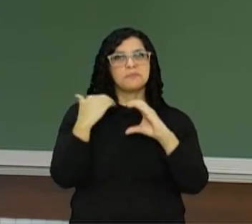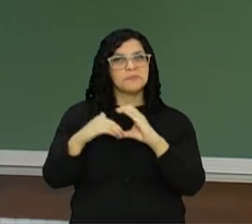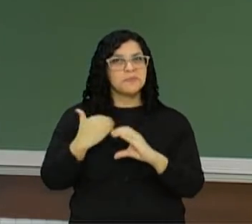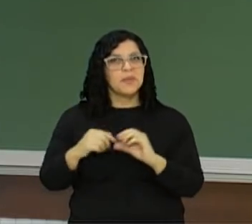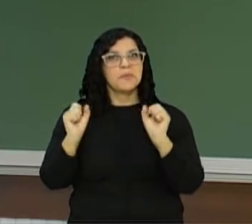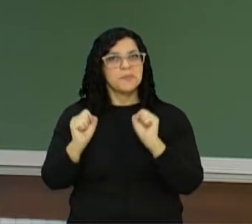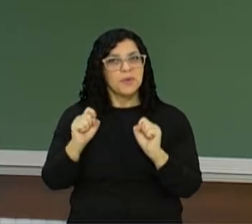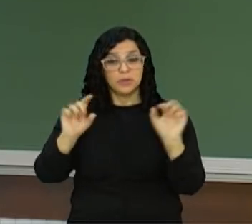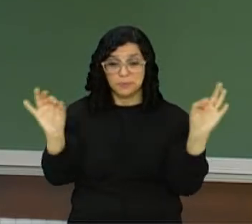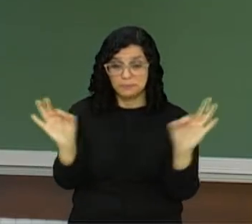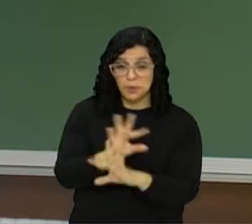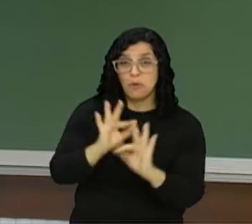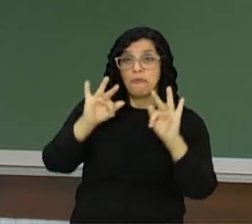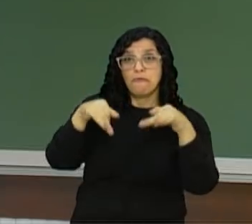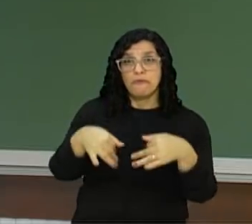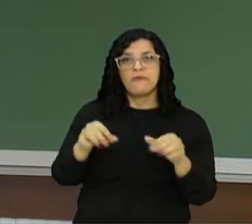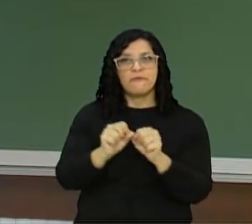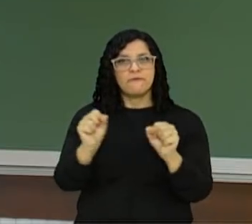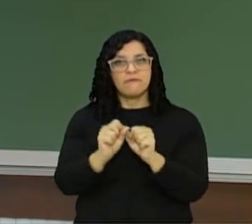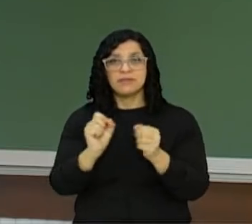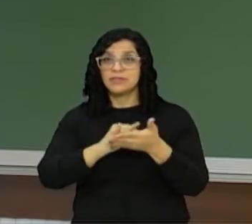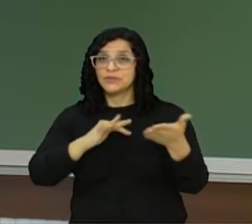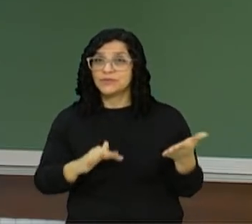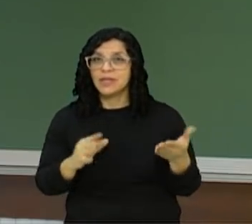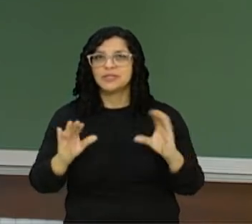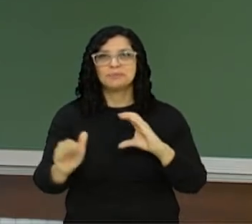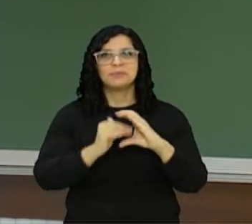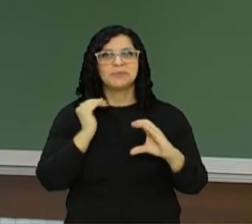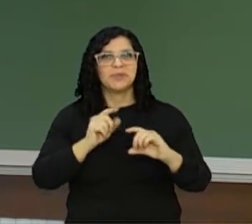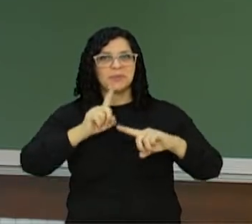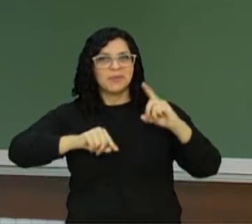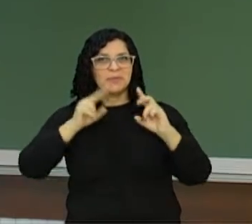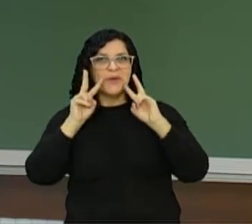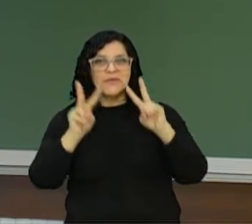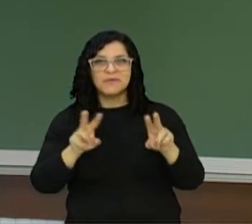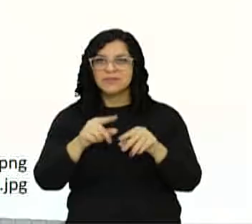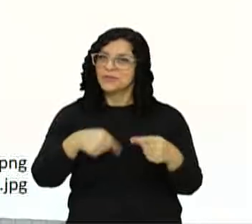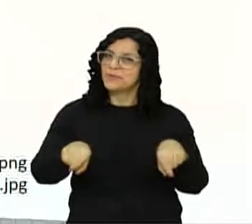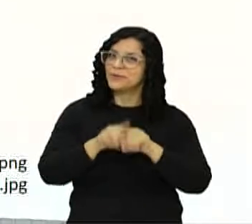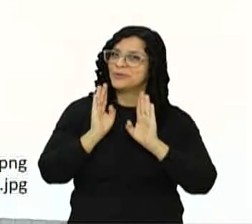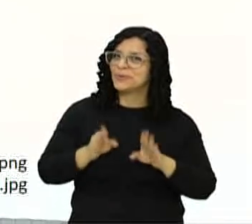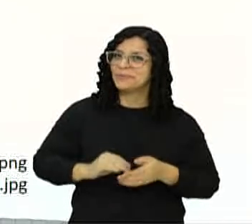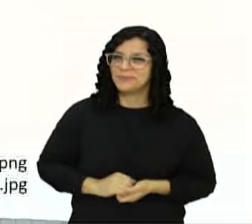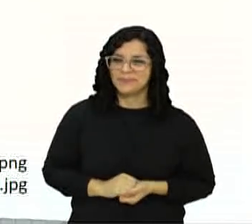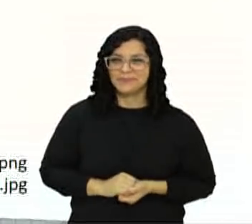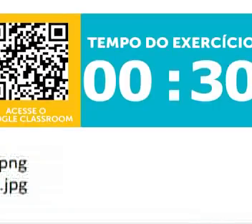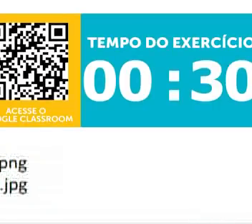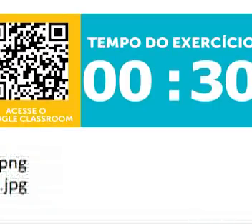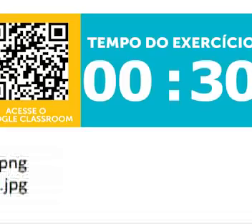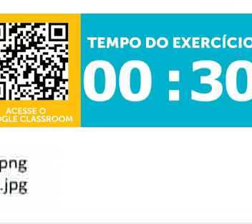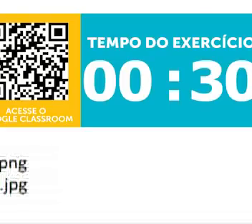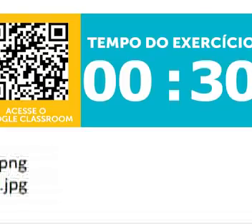vocês, após a construção do experimento, enviem o material para a gente. E eu já volto.